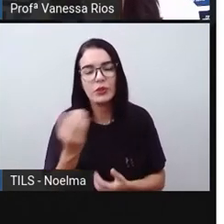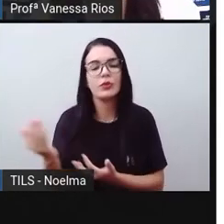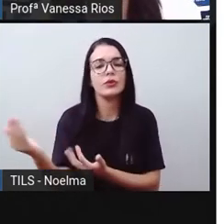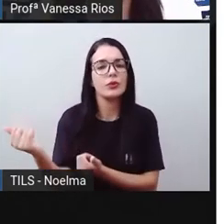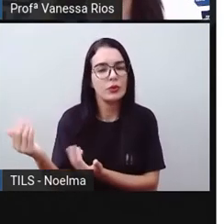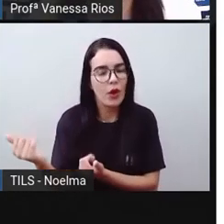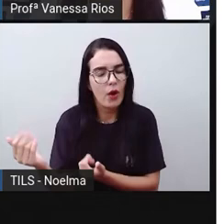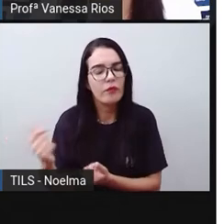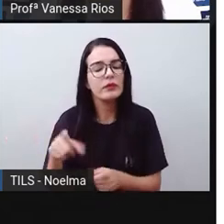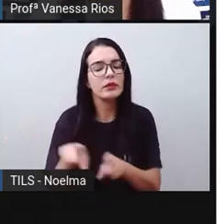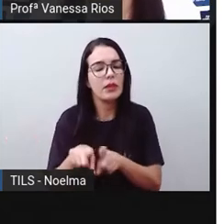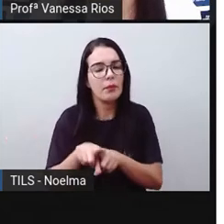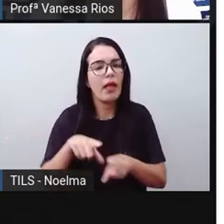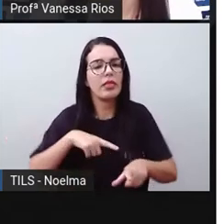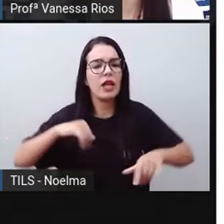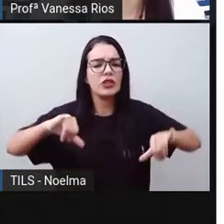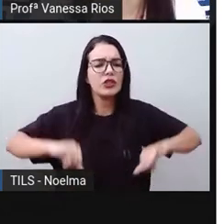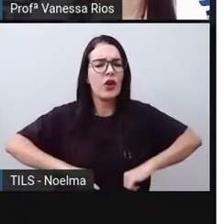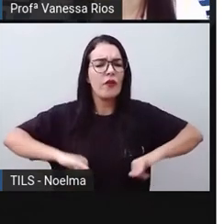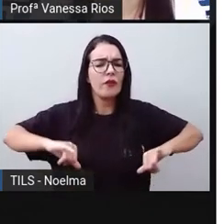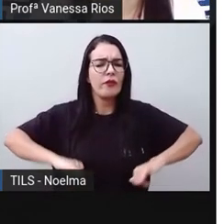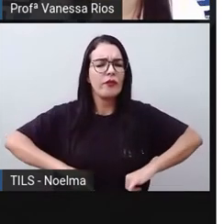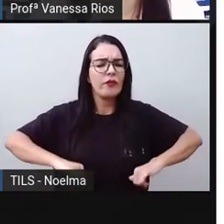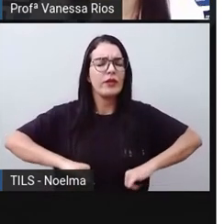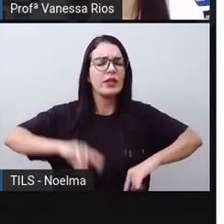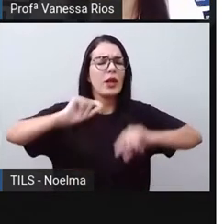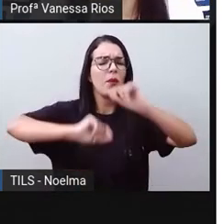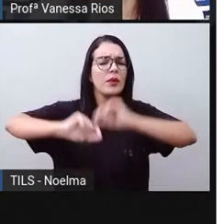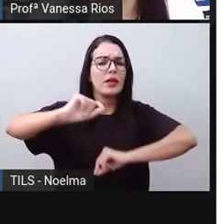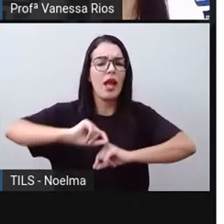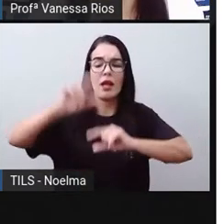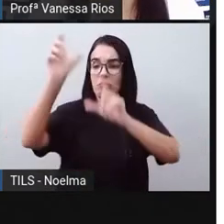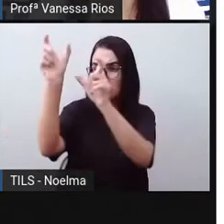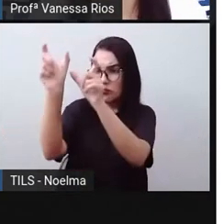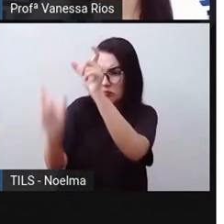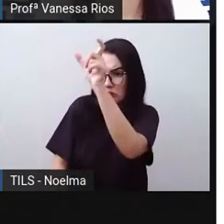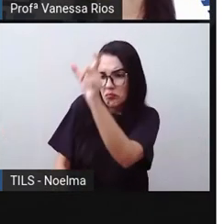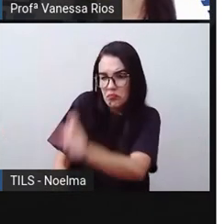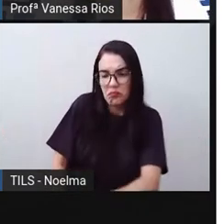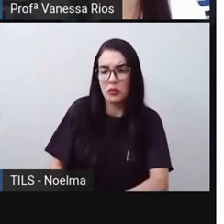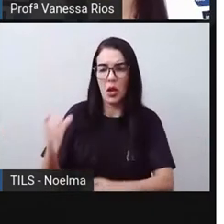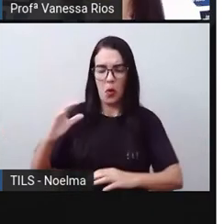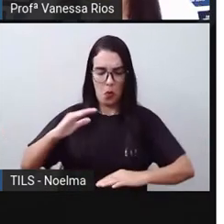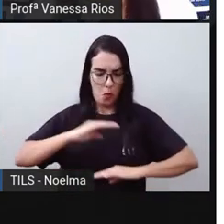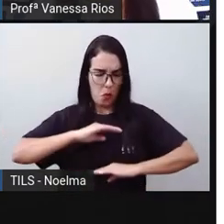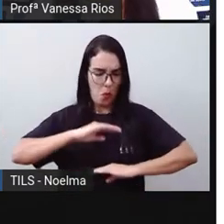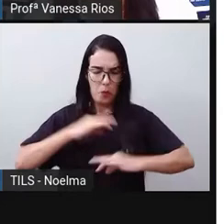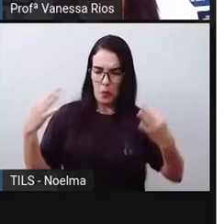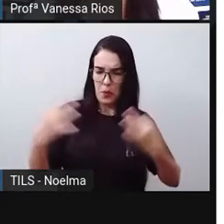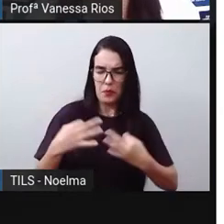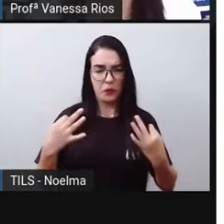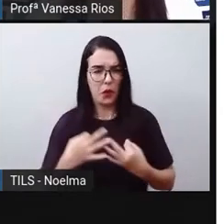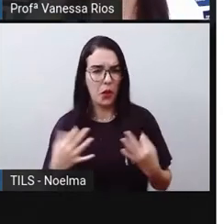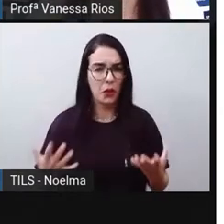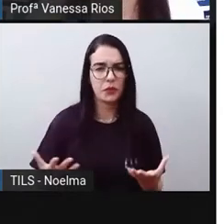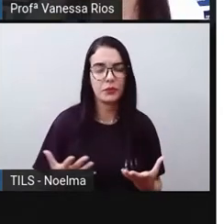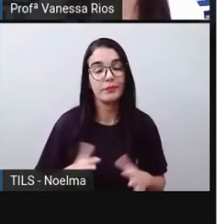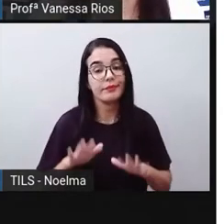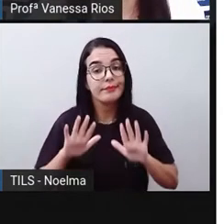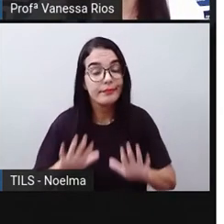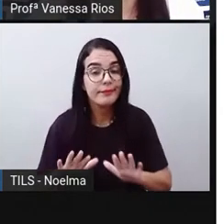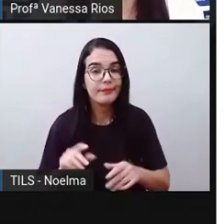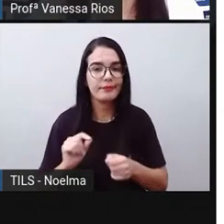homens também têm sofrido com essa busca incessante pelo peso ideal, pelo corpo ideal, e tem